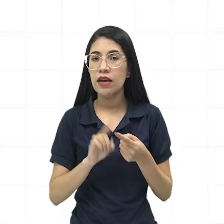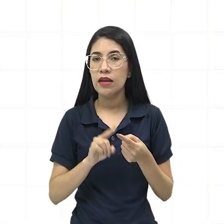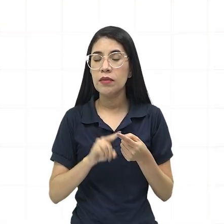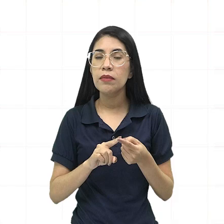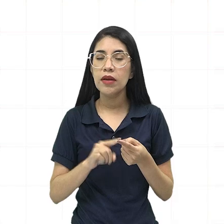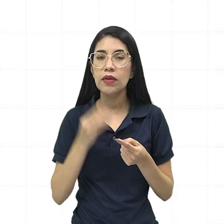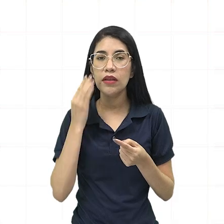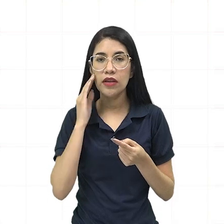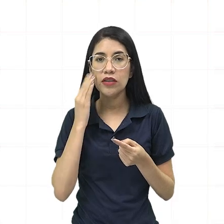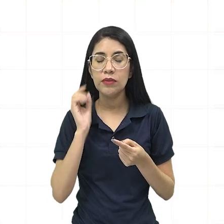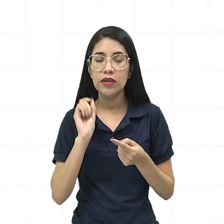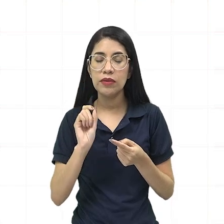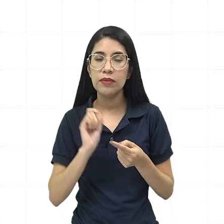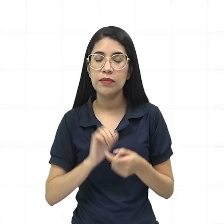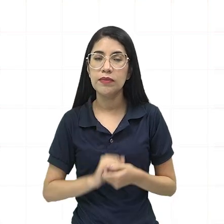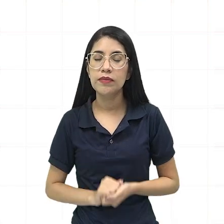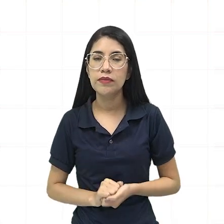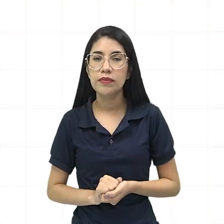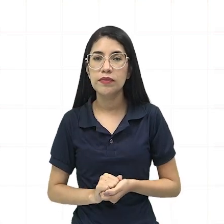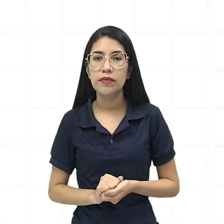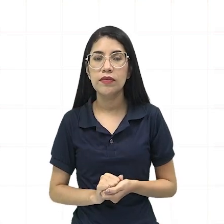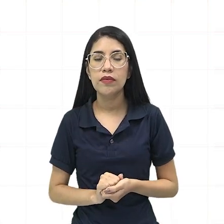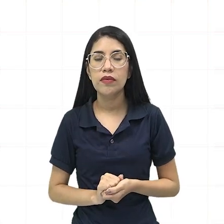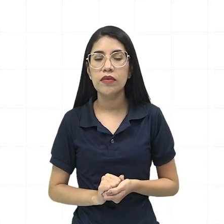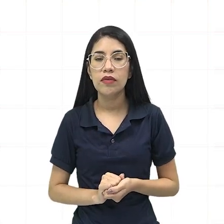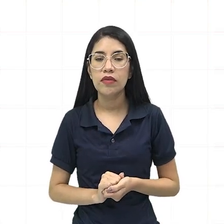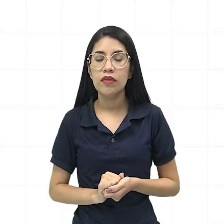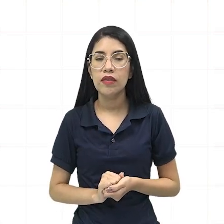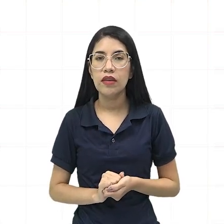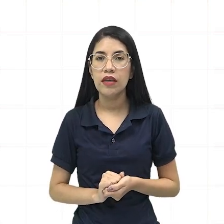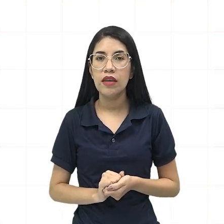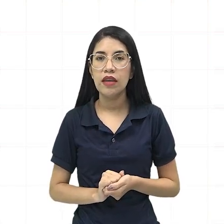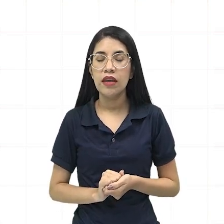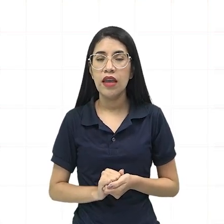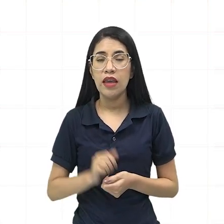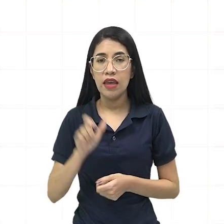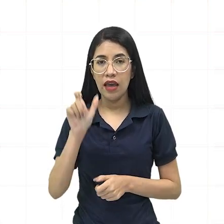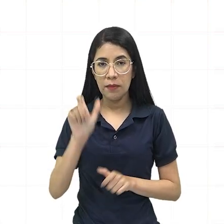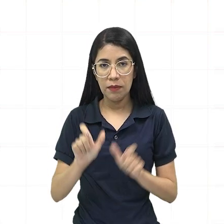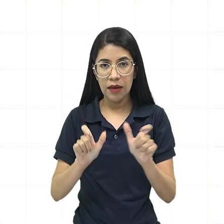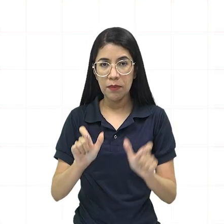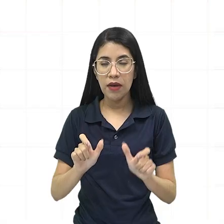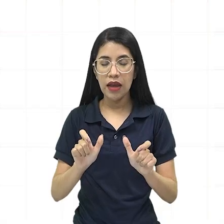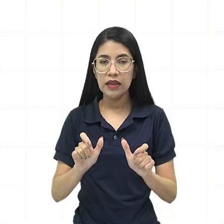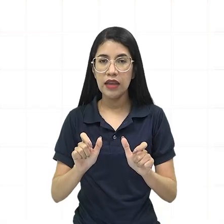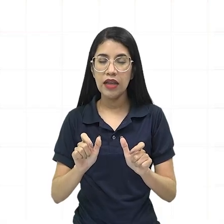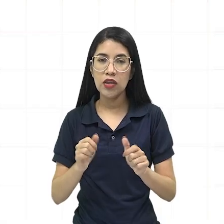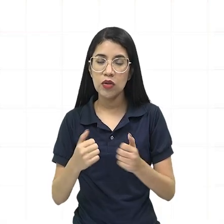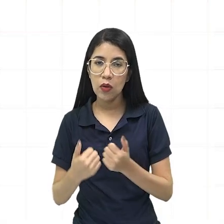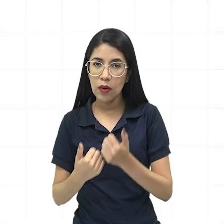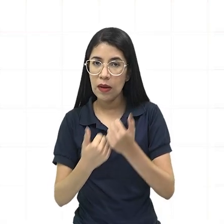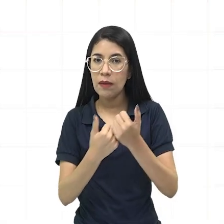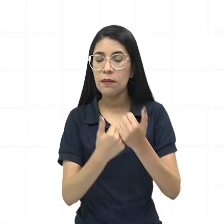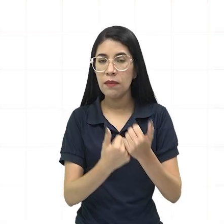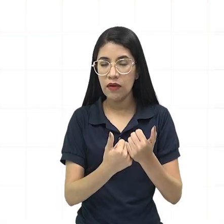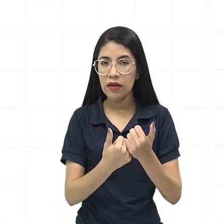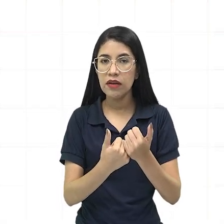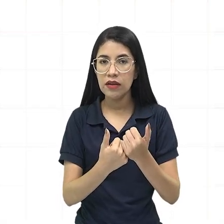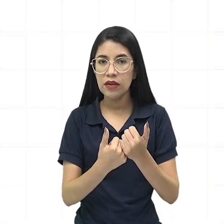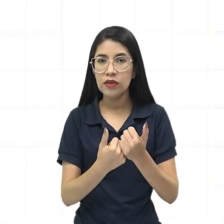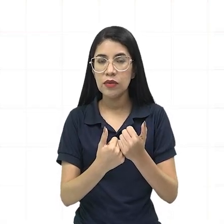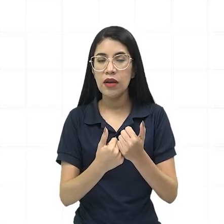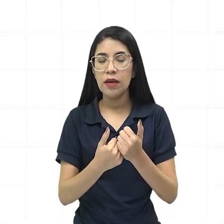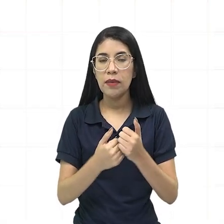que, de duas ou mais, na verdade, né? Ou que essas duas outras pessoas estão segurando e validando,